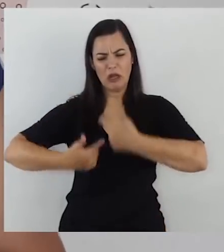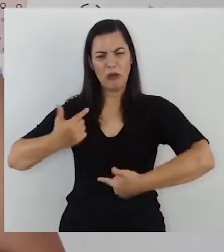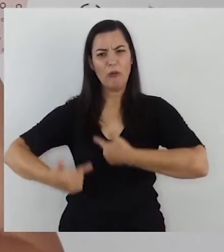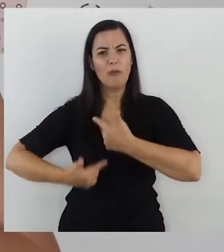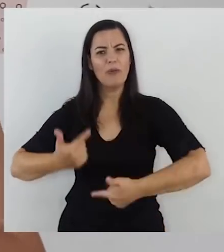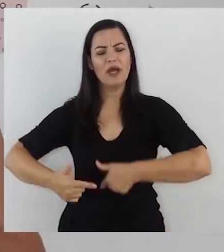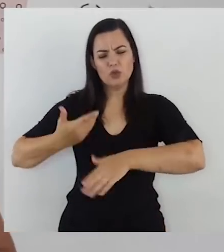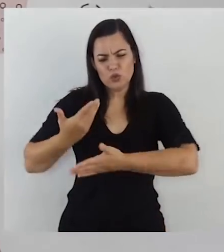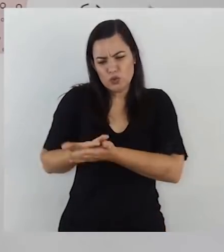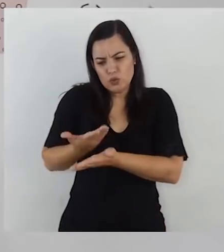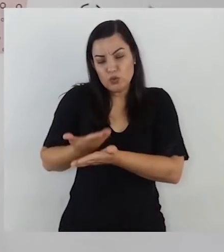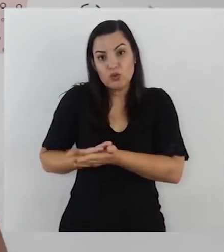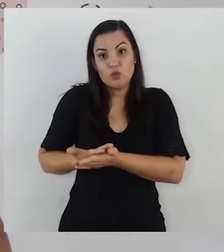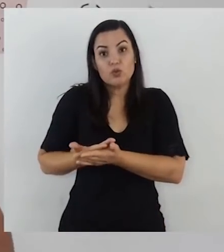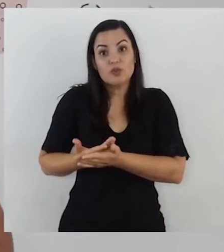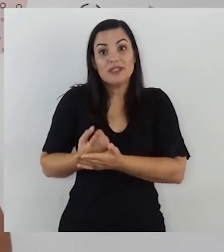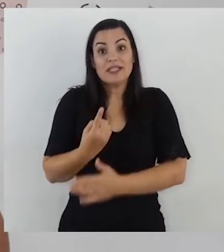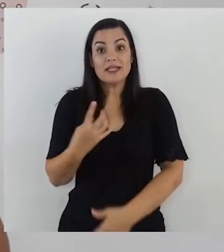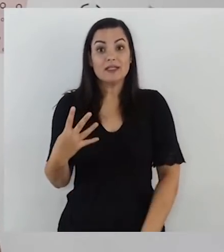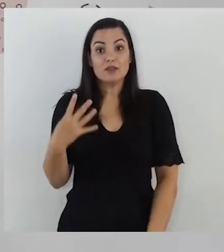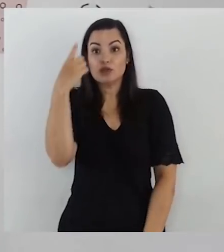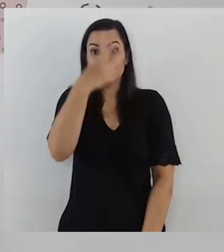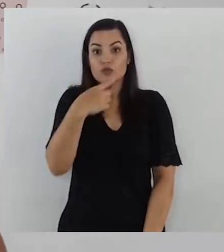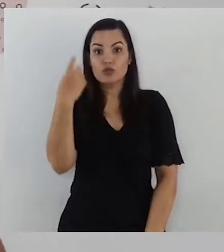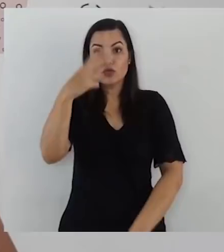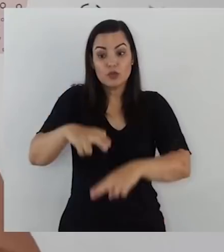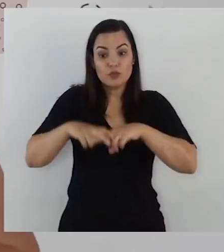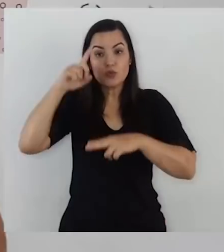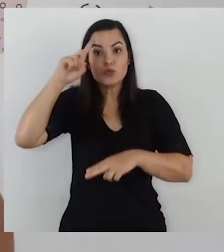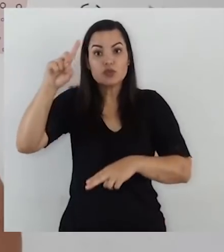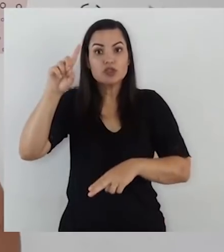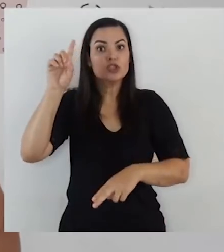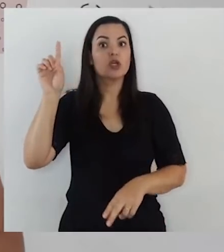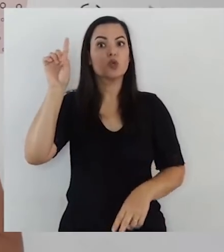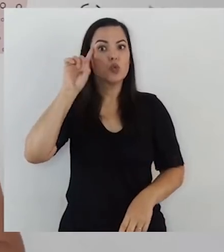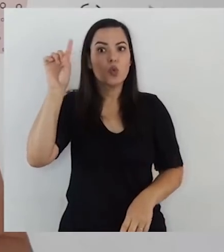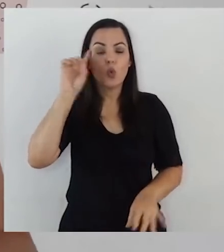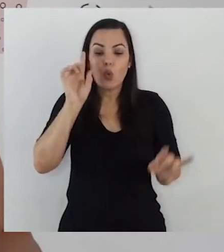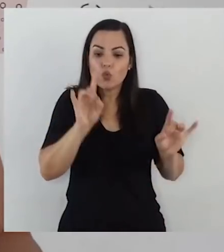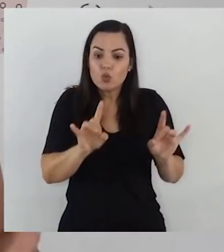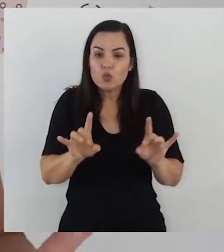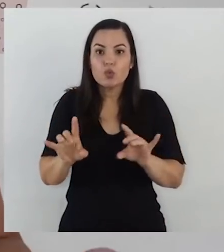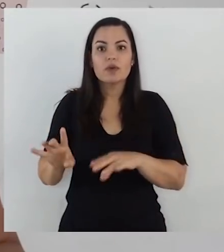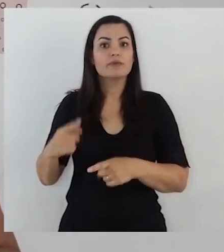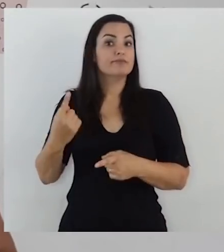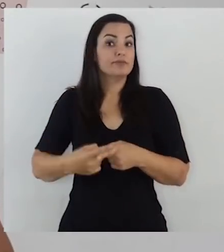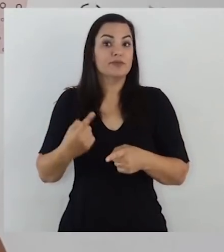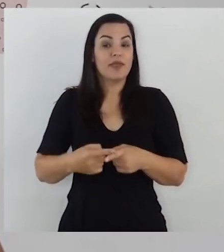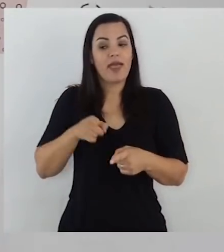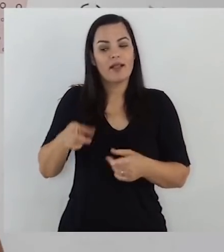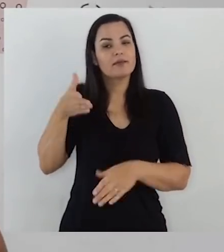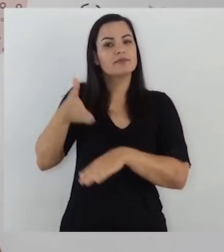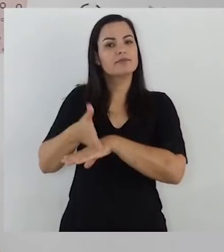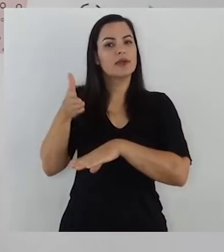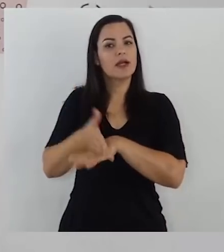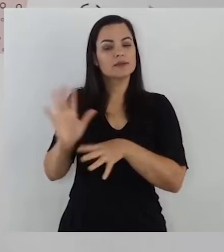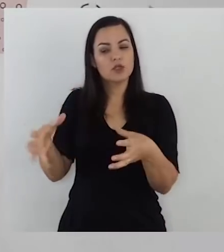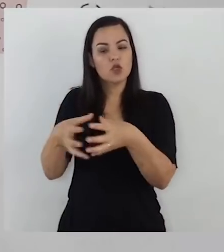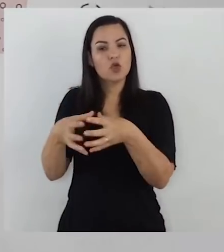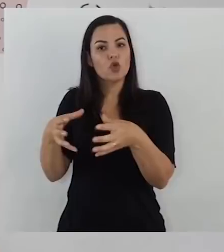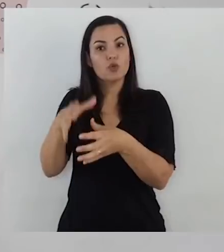por mais de 14 horas por dia. Sabe por quê? Porque ela fazia parte de um grupo